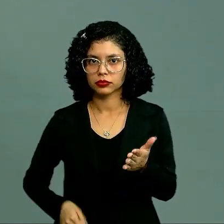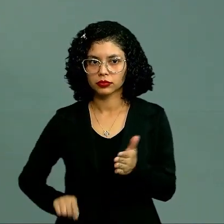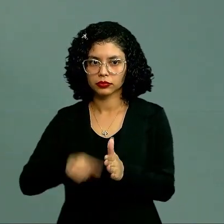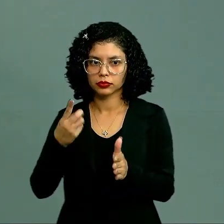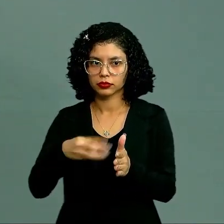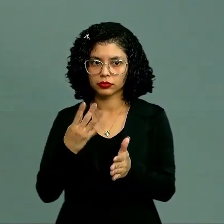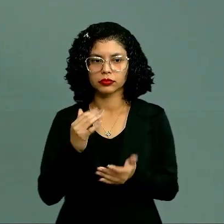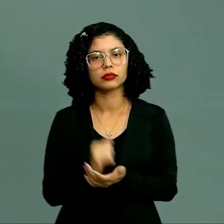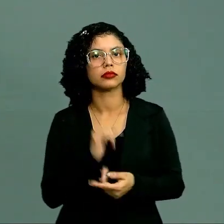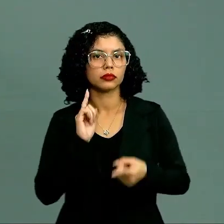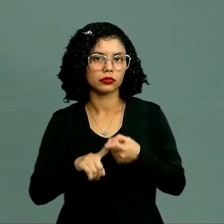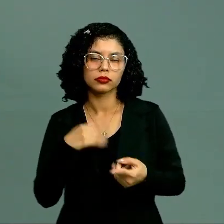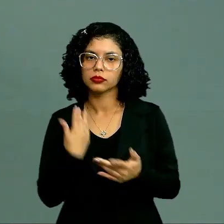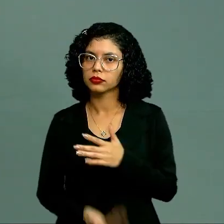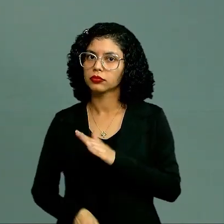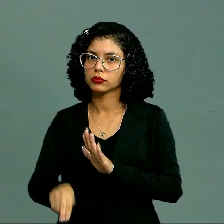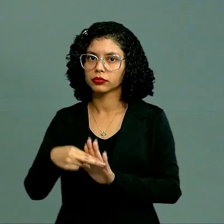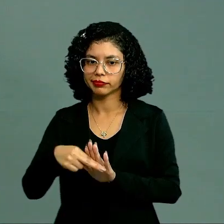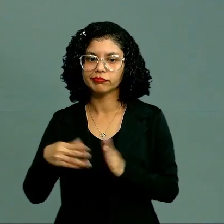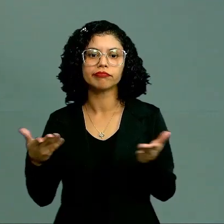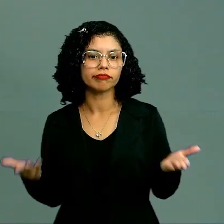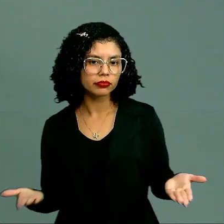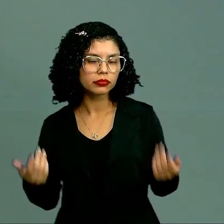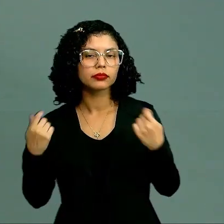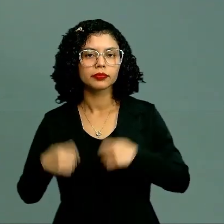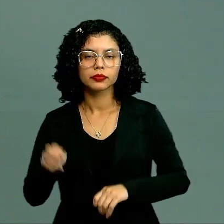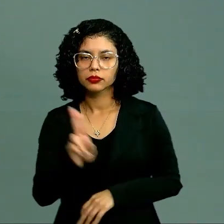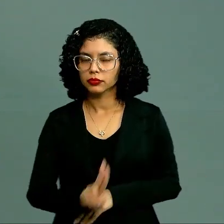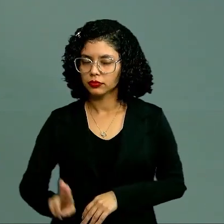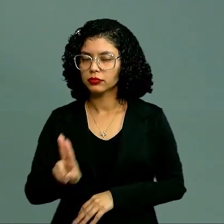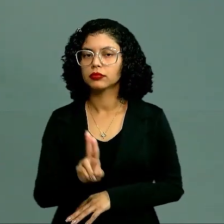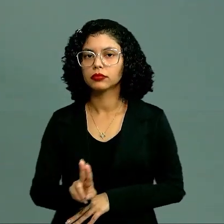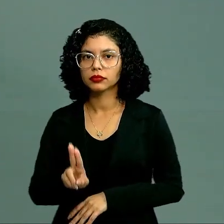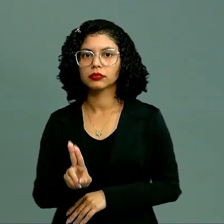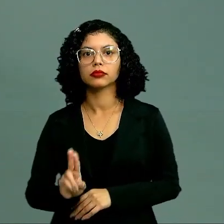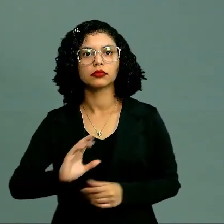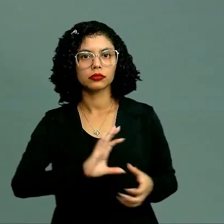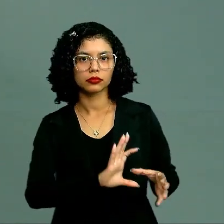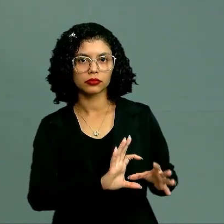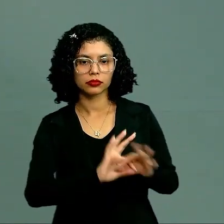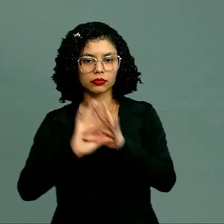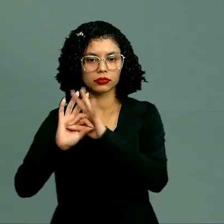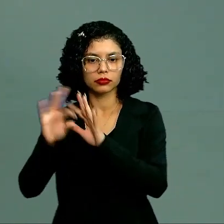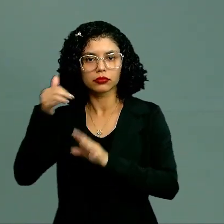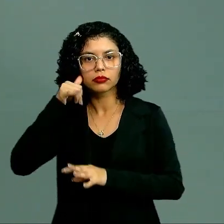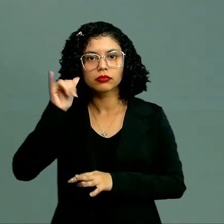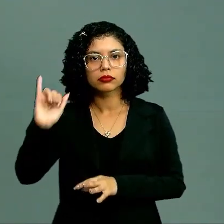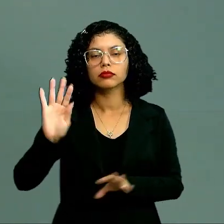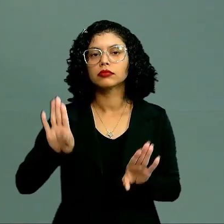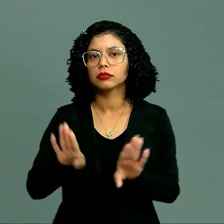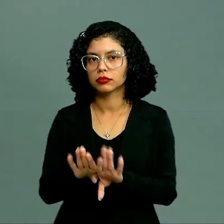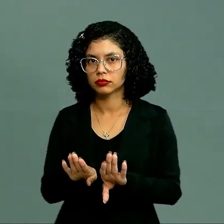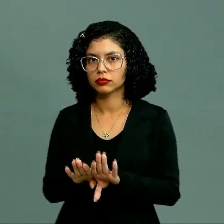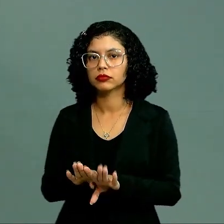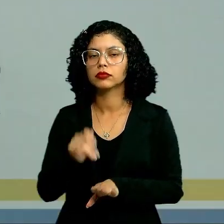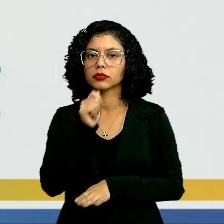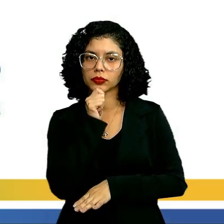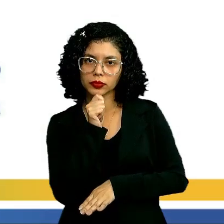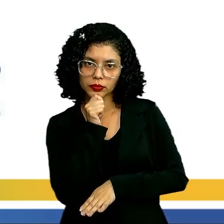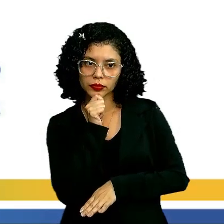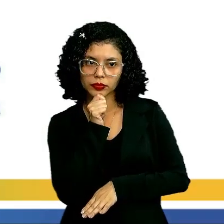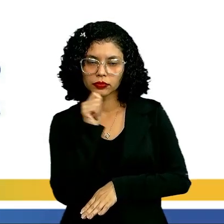de vezes, porque você vai perder ponto. Então, você vai usar o recurso da coesão para evitar esse tipo de